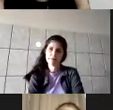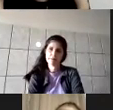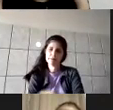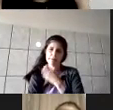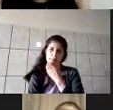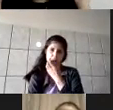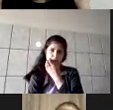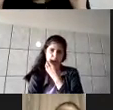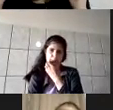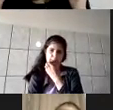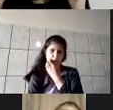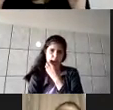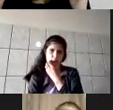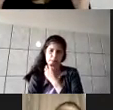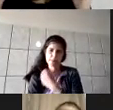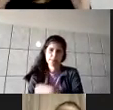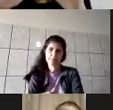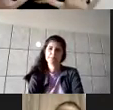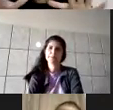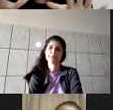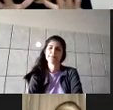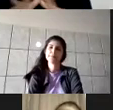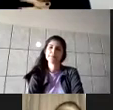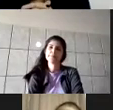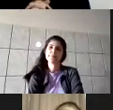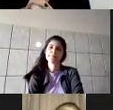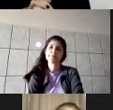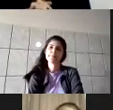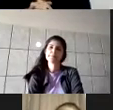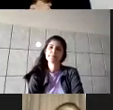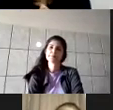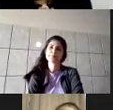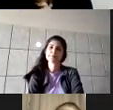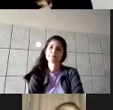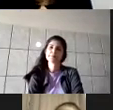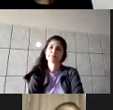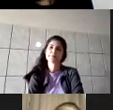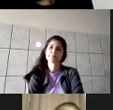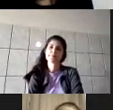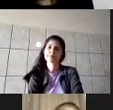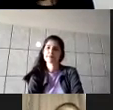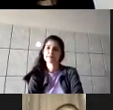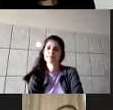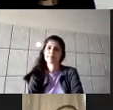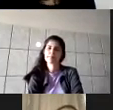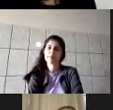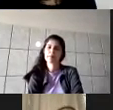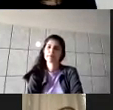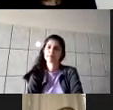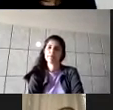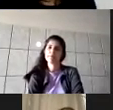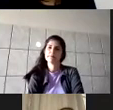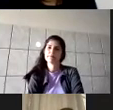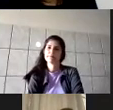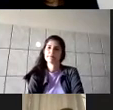cheguem num fator aí aceitável. Porque existem coisas que a gente não pode alterar, mas existem muitas que a gente pode. Nós